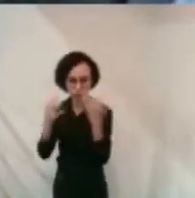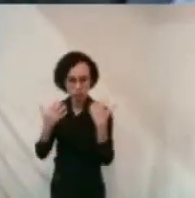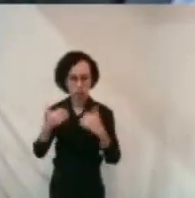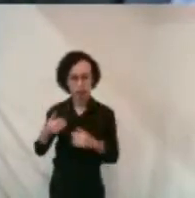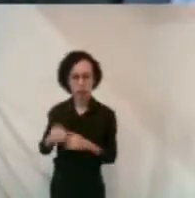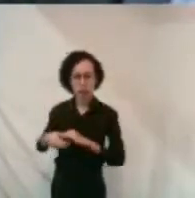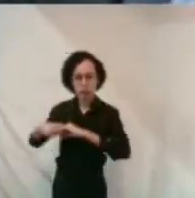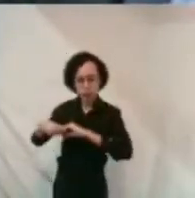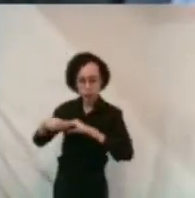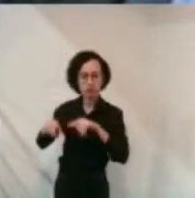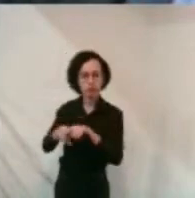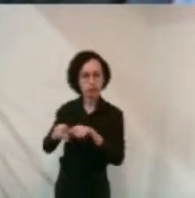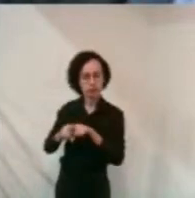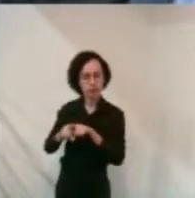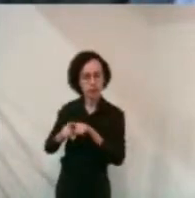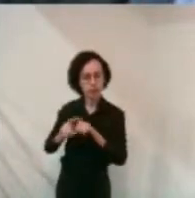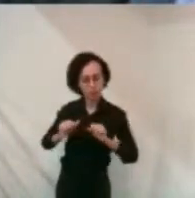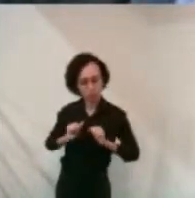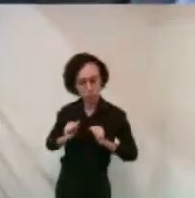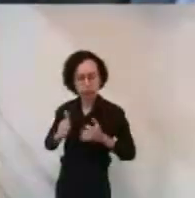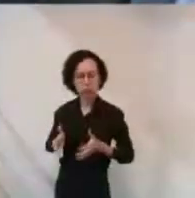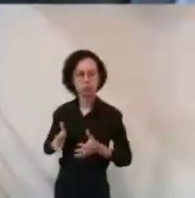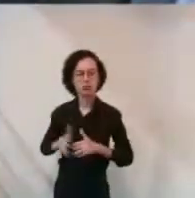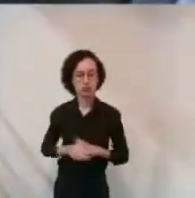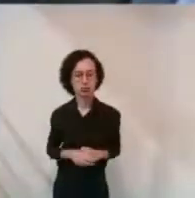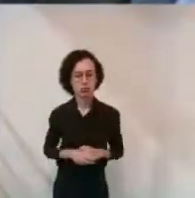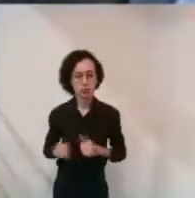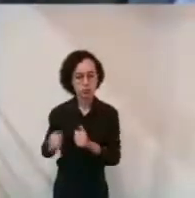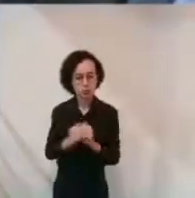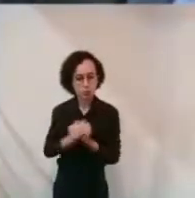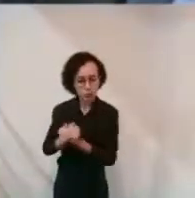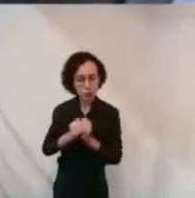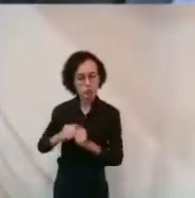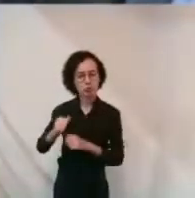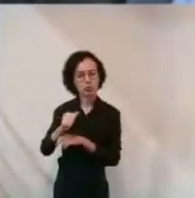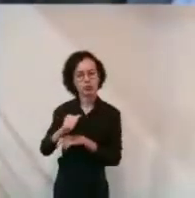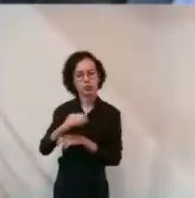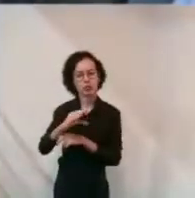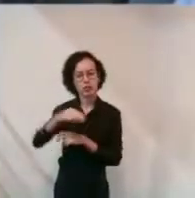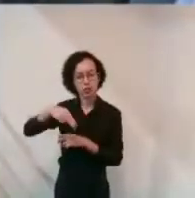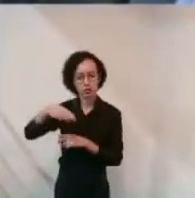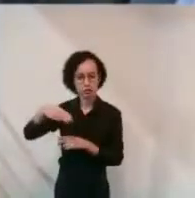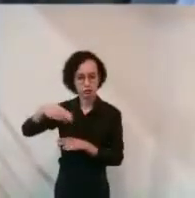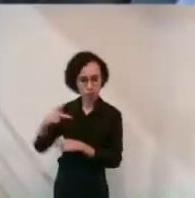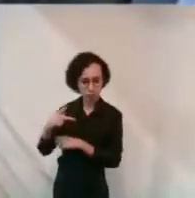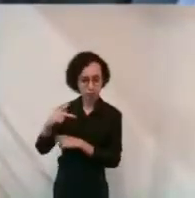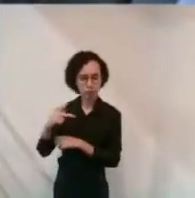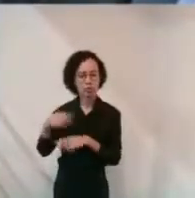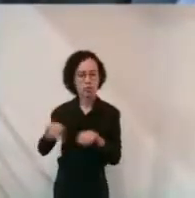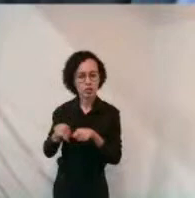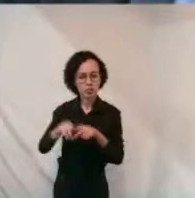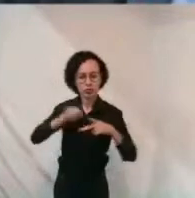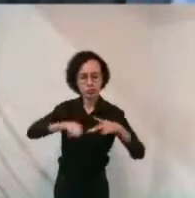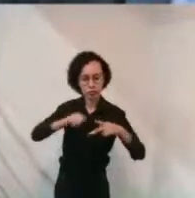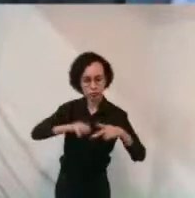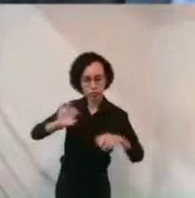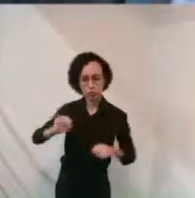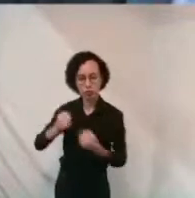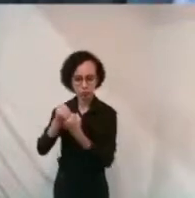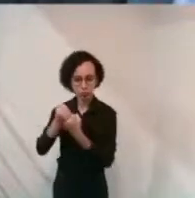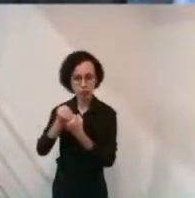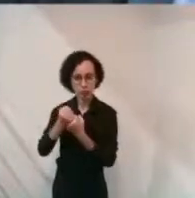Rinaldo, a iniciativa conjunta do CNMP e do Ministério Público de Pernambuco, com o apoio da